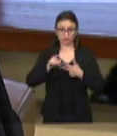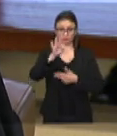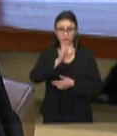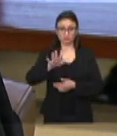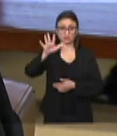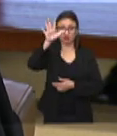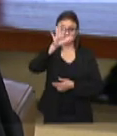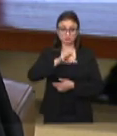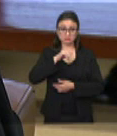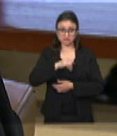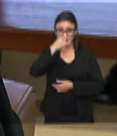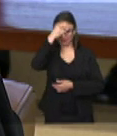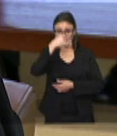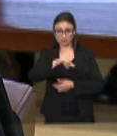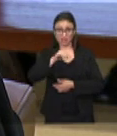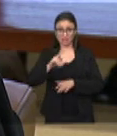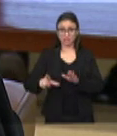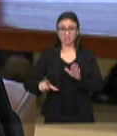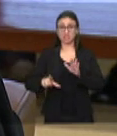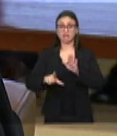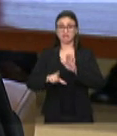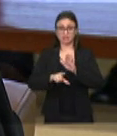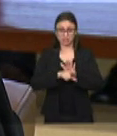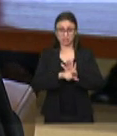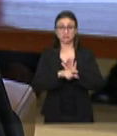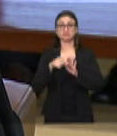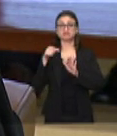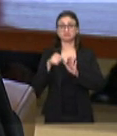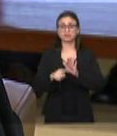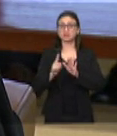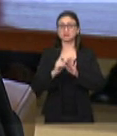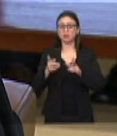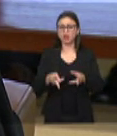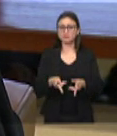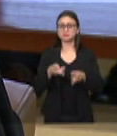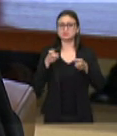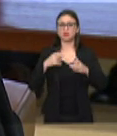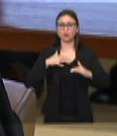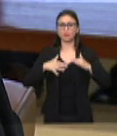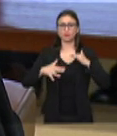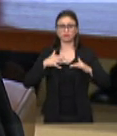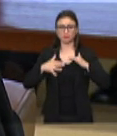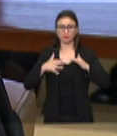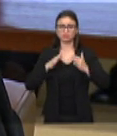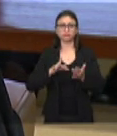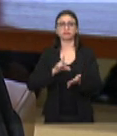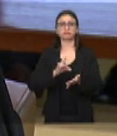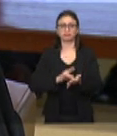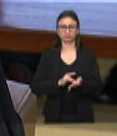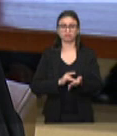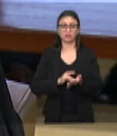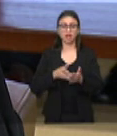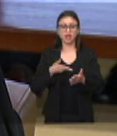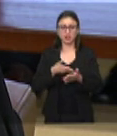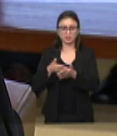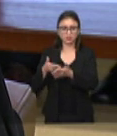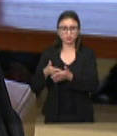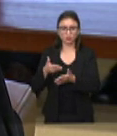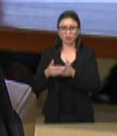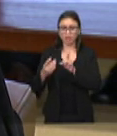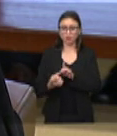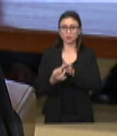ao editar a Lei 9.093 de 95, não captou esse movimento em sua integralidade, limitou-se a